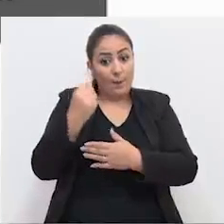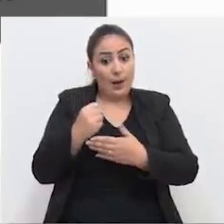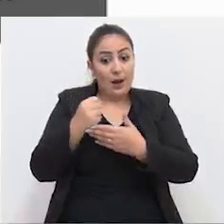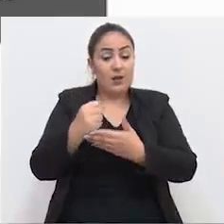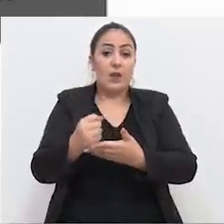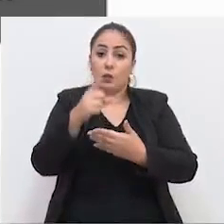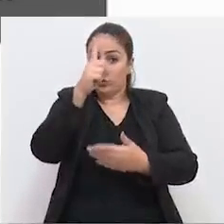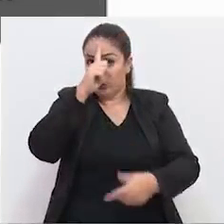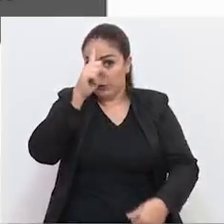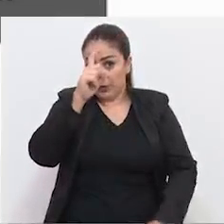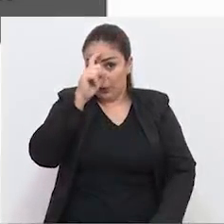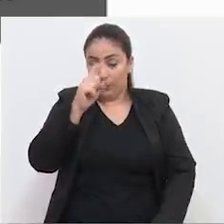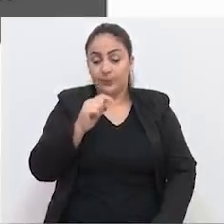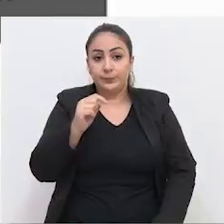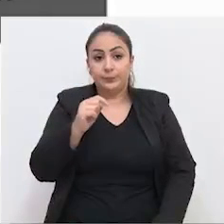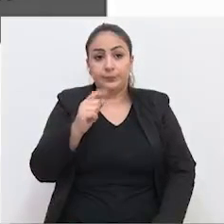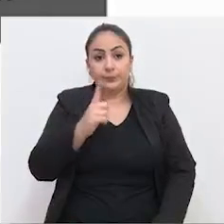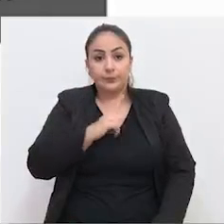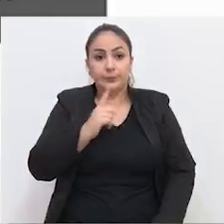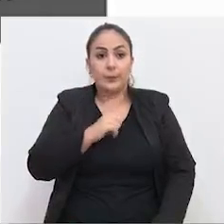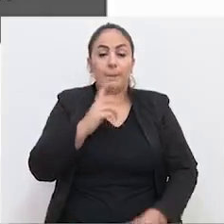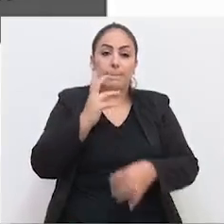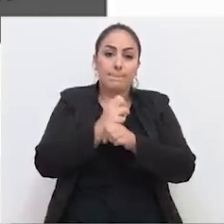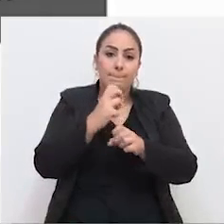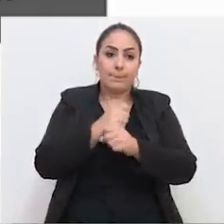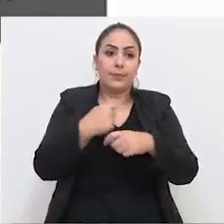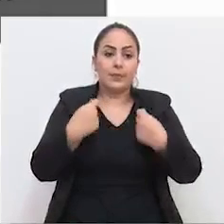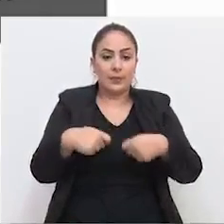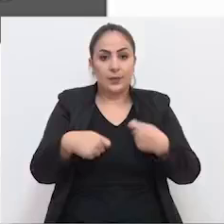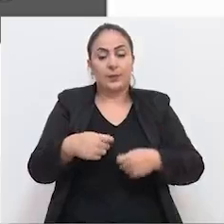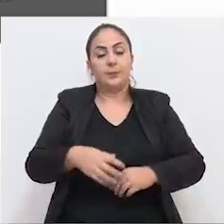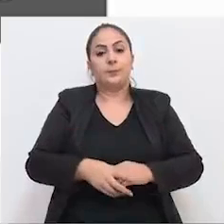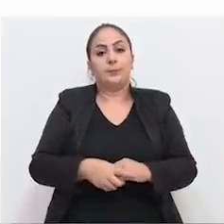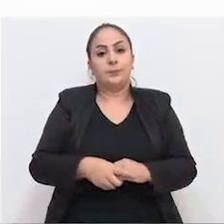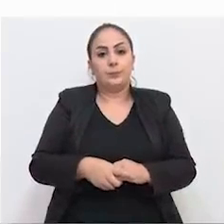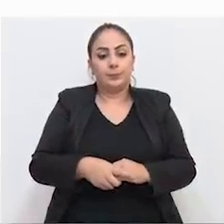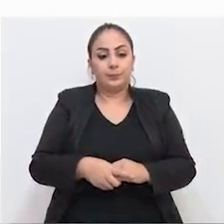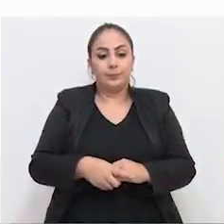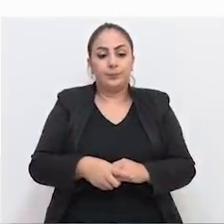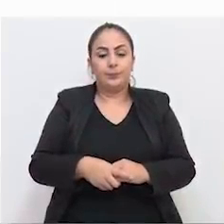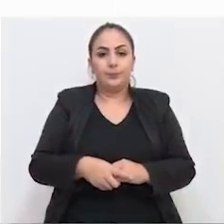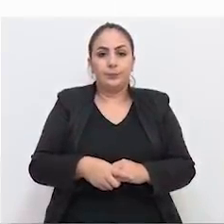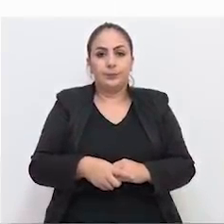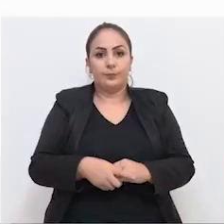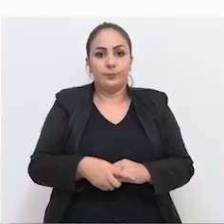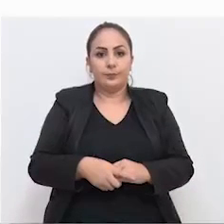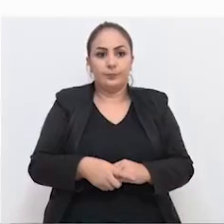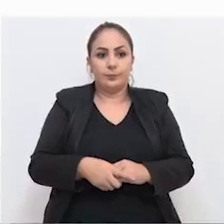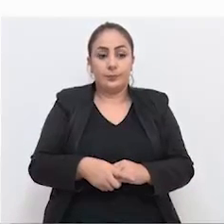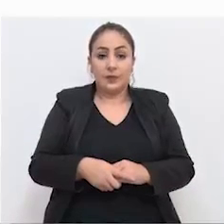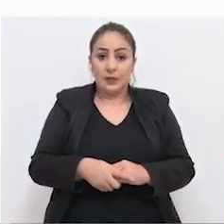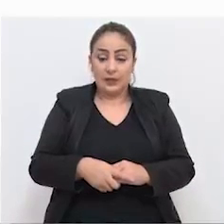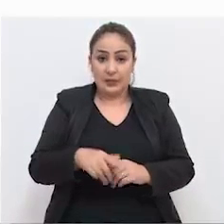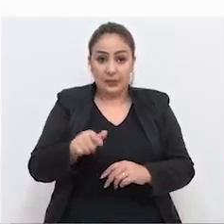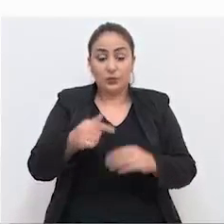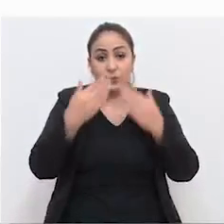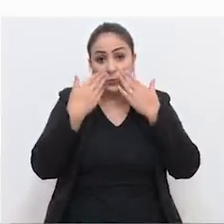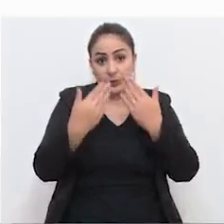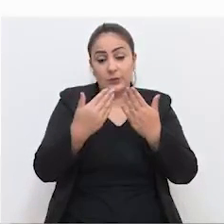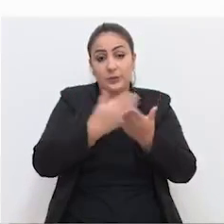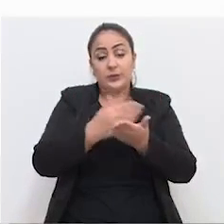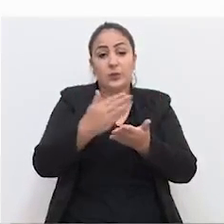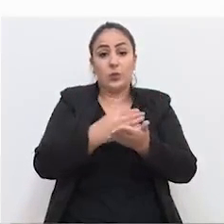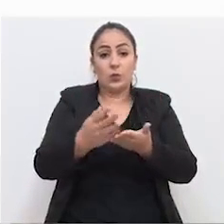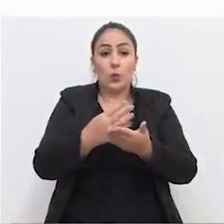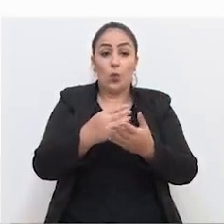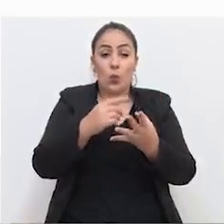para levar as pessoas ao hospital e obter cálculos precisos da letalidade. Esse era o desenho inicial,